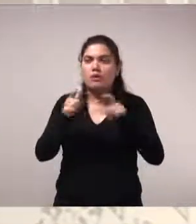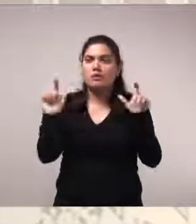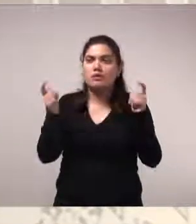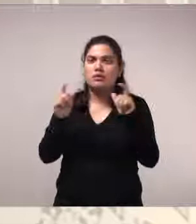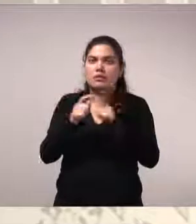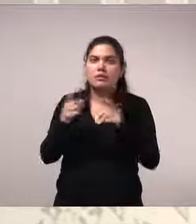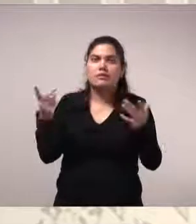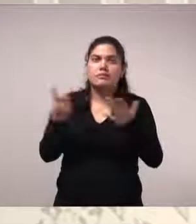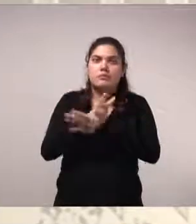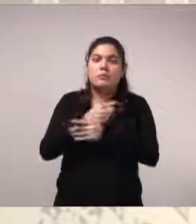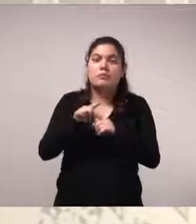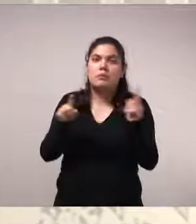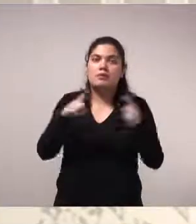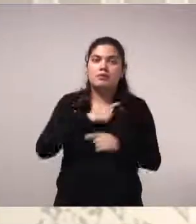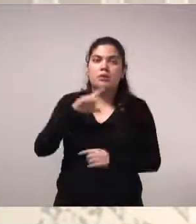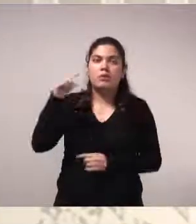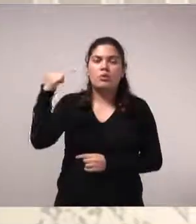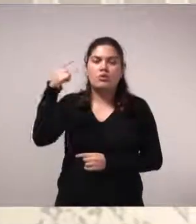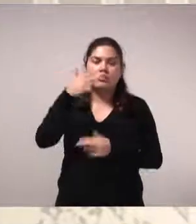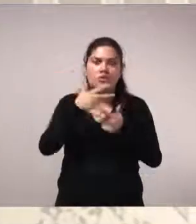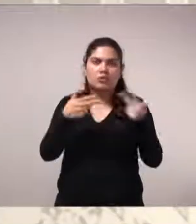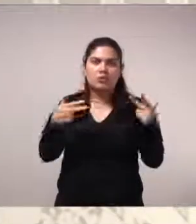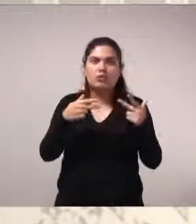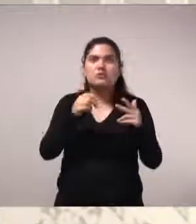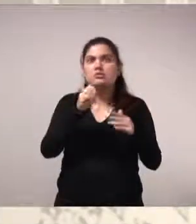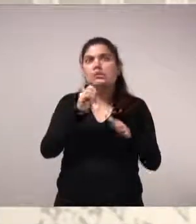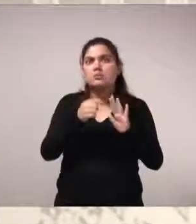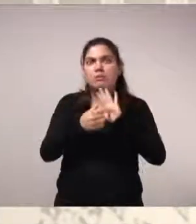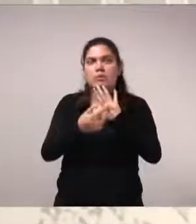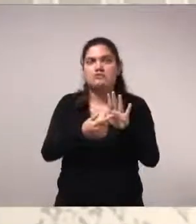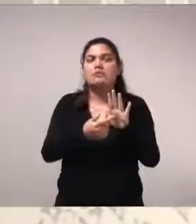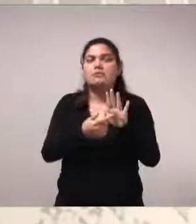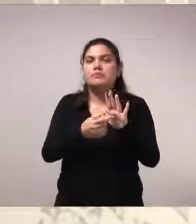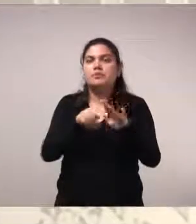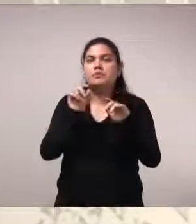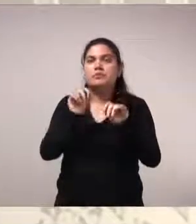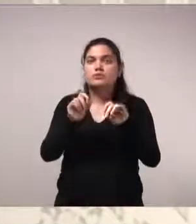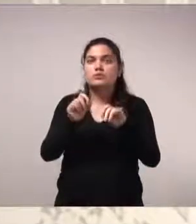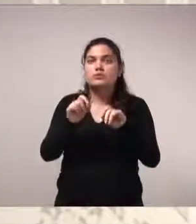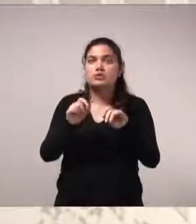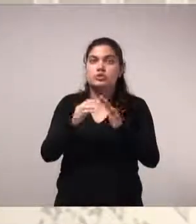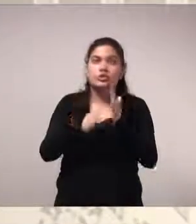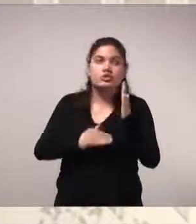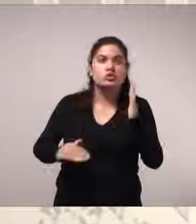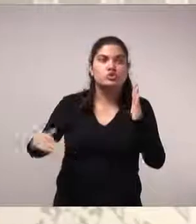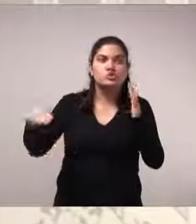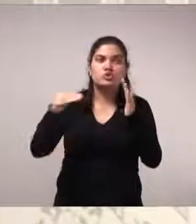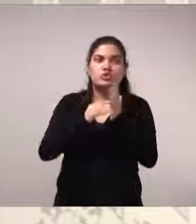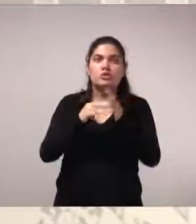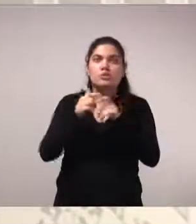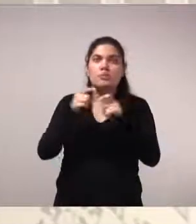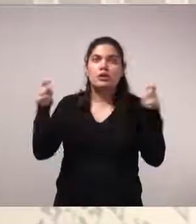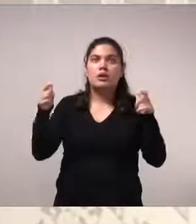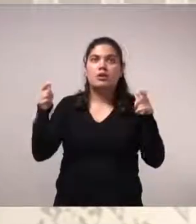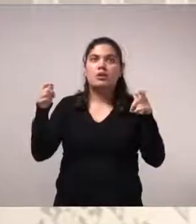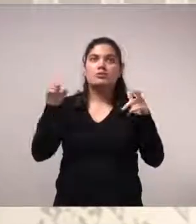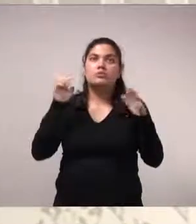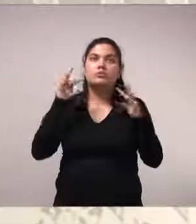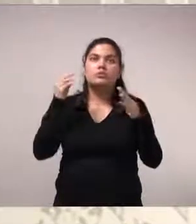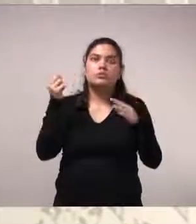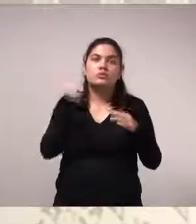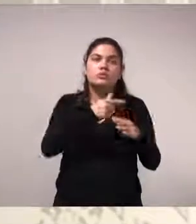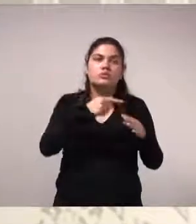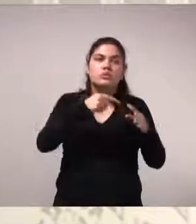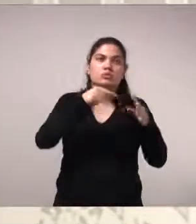ocorreu. Mas tem uma outra coisa que essa imagem revela. Revela que o todo é maior do que a simples soma das partes.